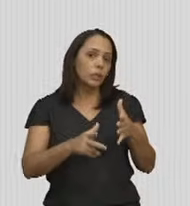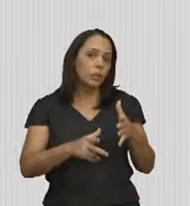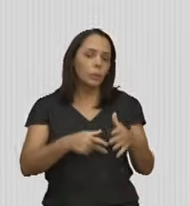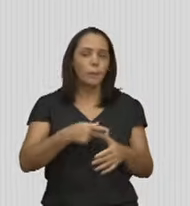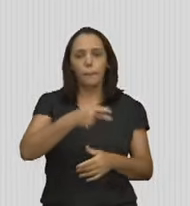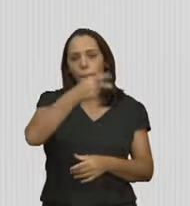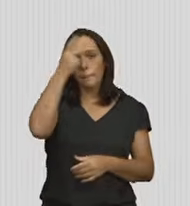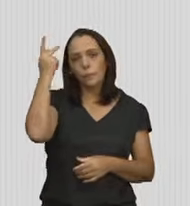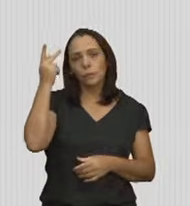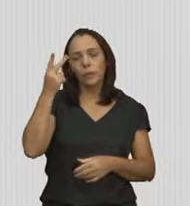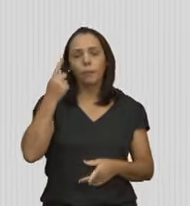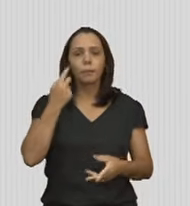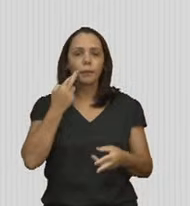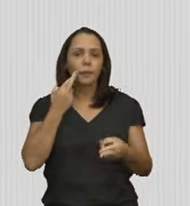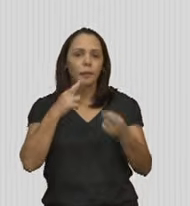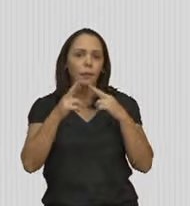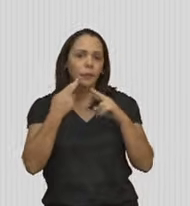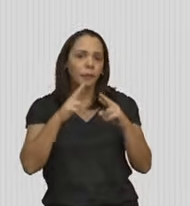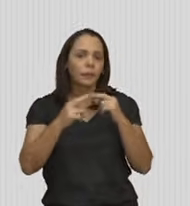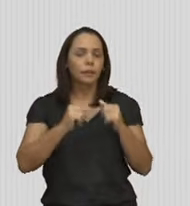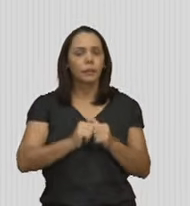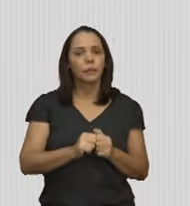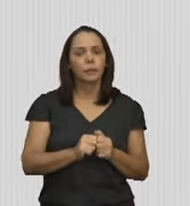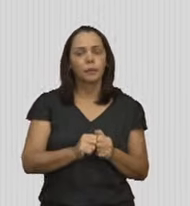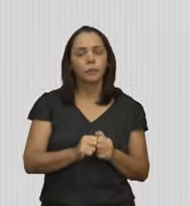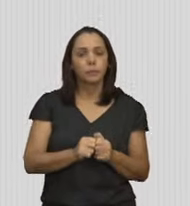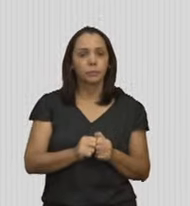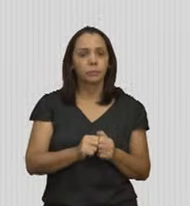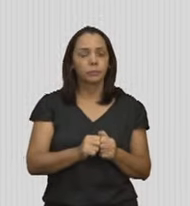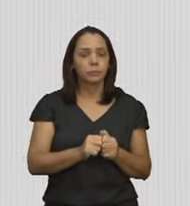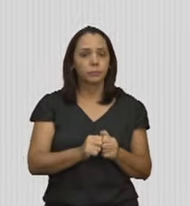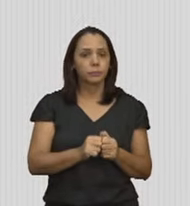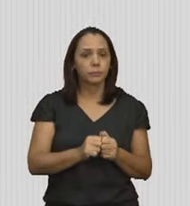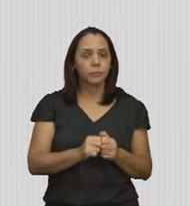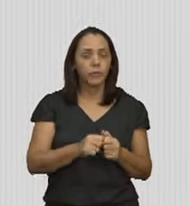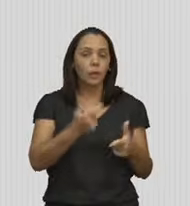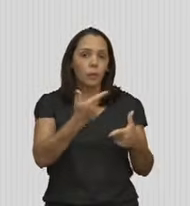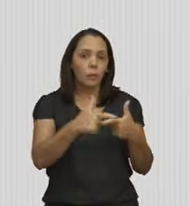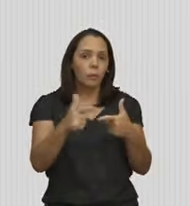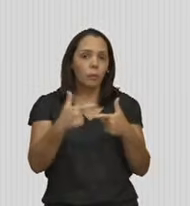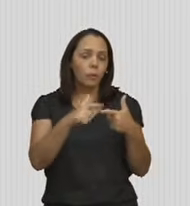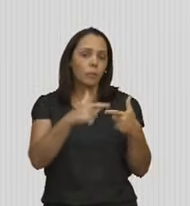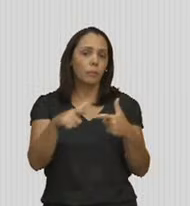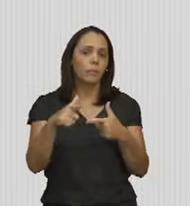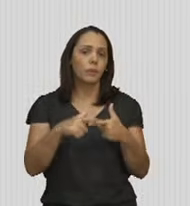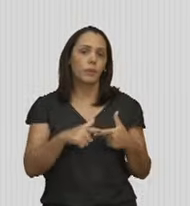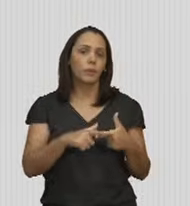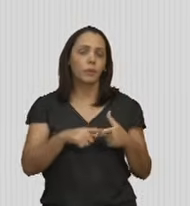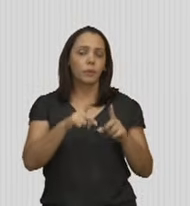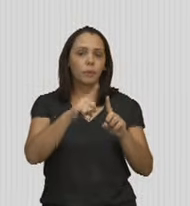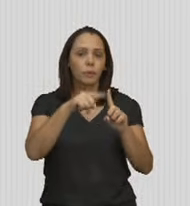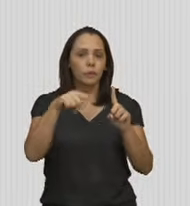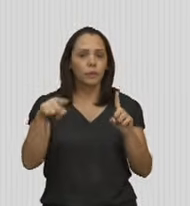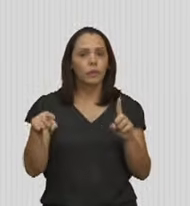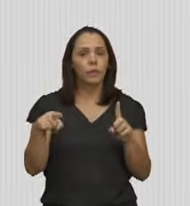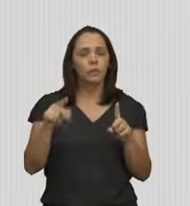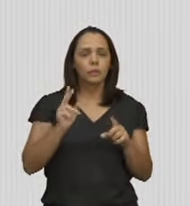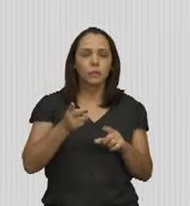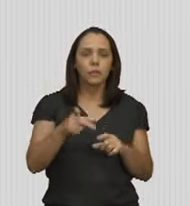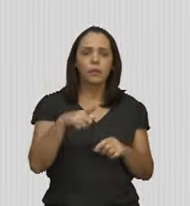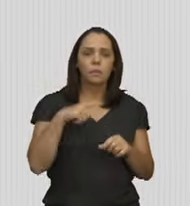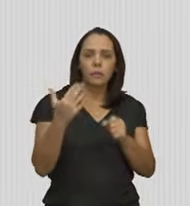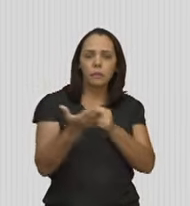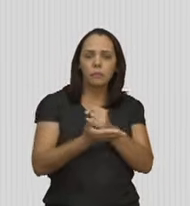uma queixa que a gente ouve de um munícipe, de problemas efetivos, de dados estatísticos, sempre